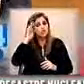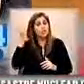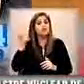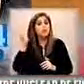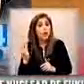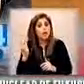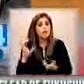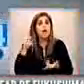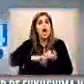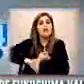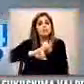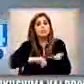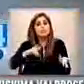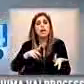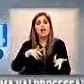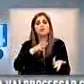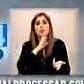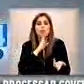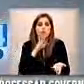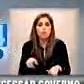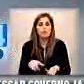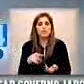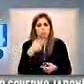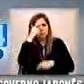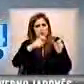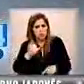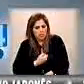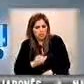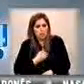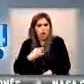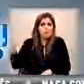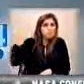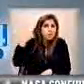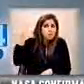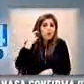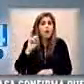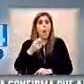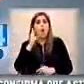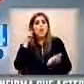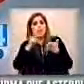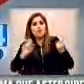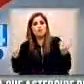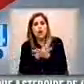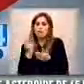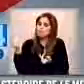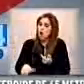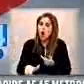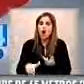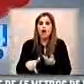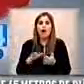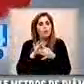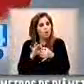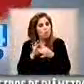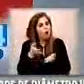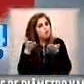moradores, cidadãos a título individual que ouvem falar, que leram no jornal e que aparecem e que colaboram.